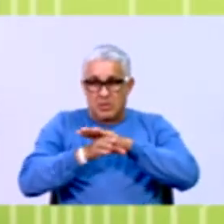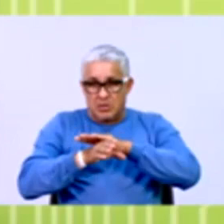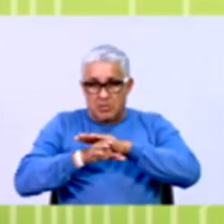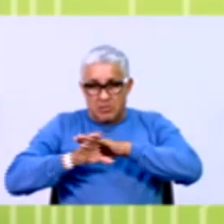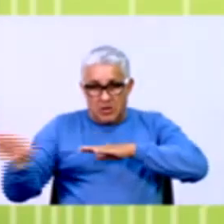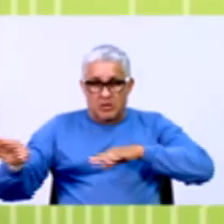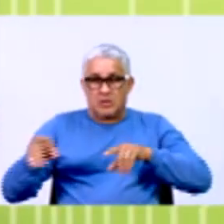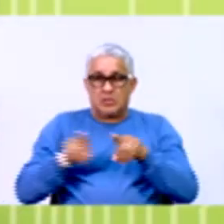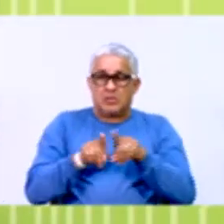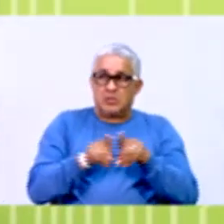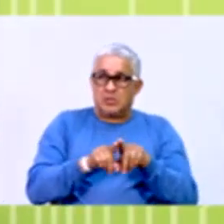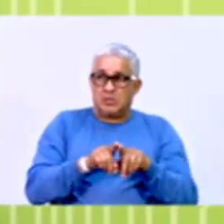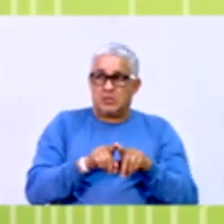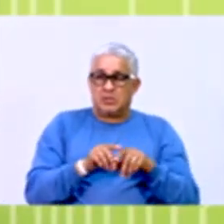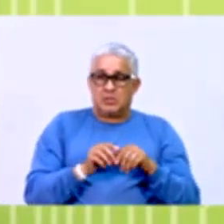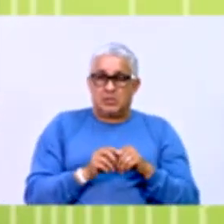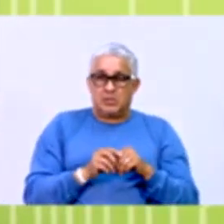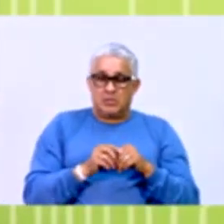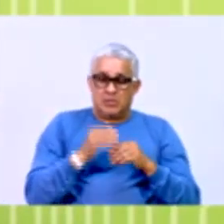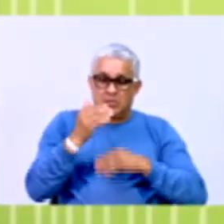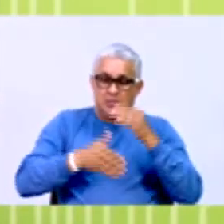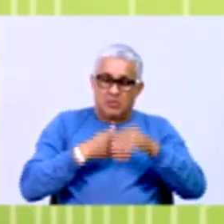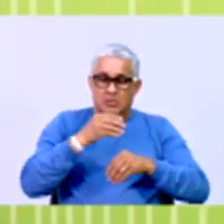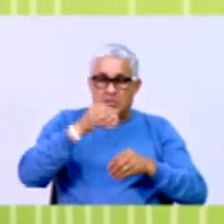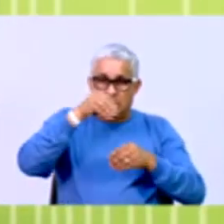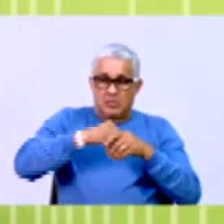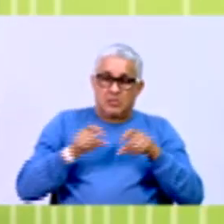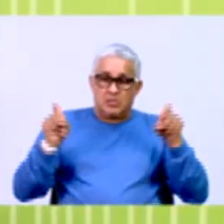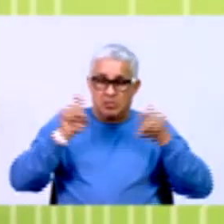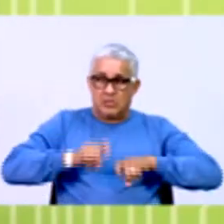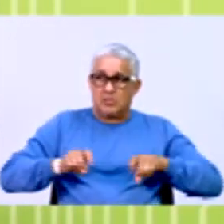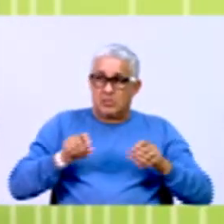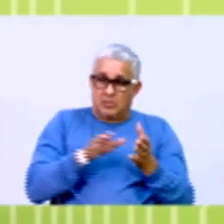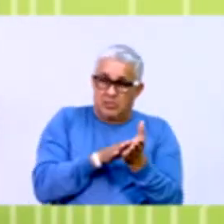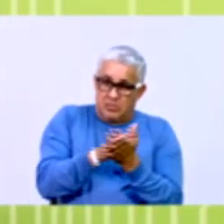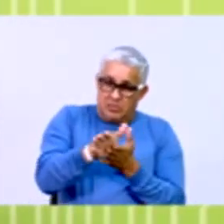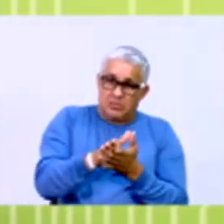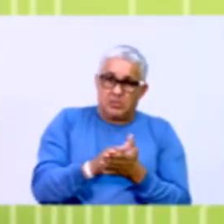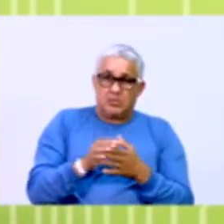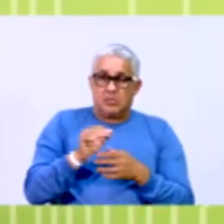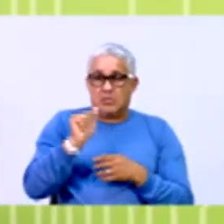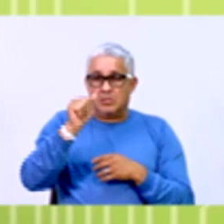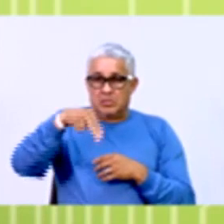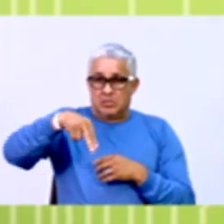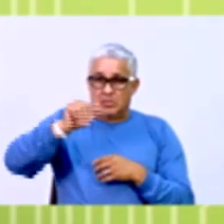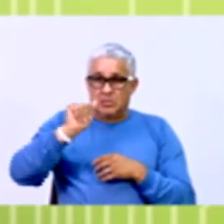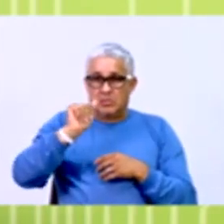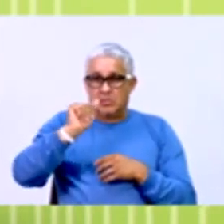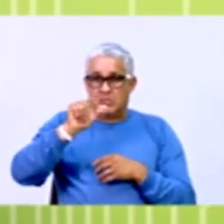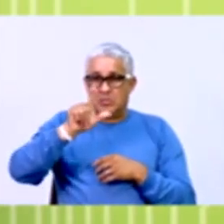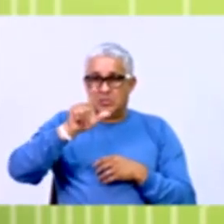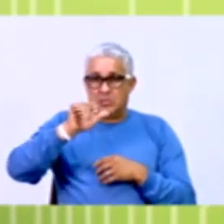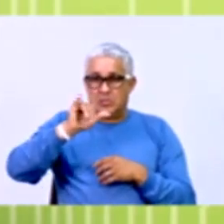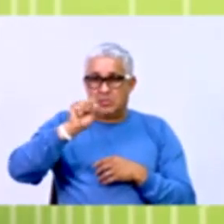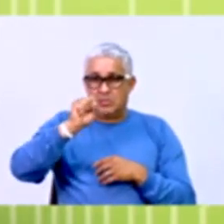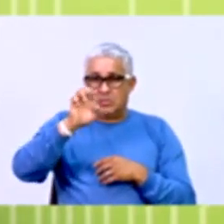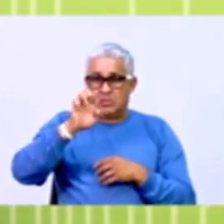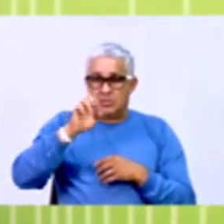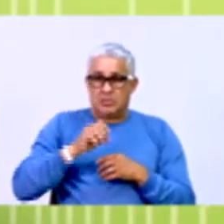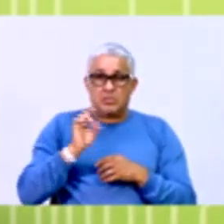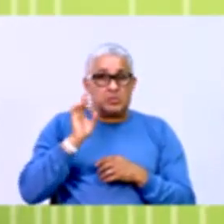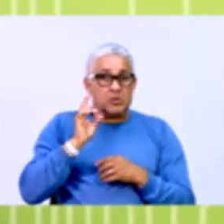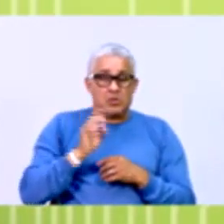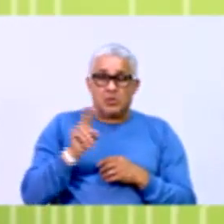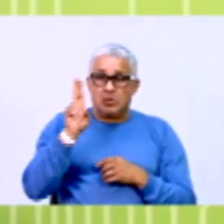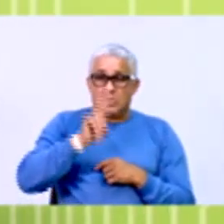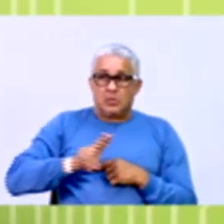entravam, eles eram processados e saíam. Mas essa análise dos dados, ela era feita então apenas